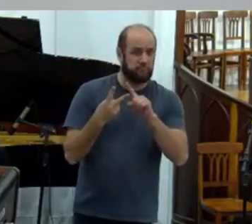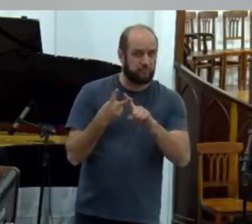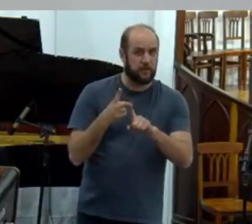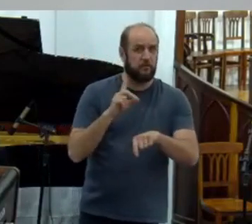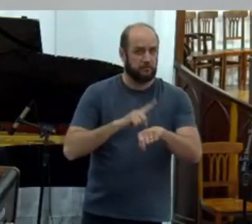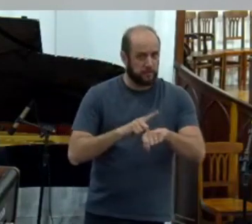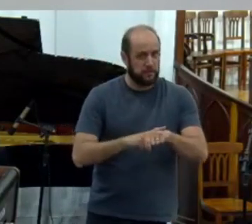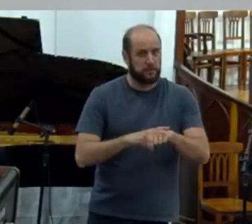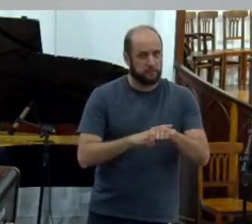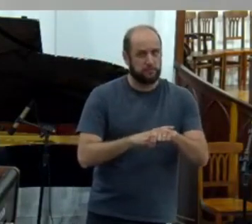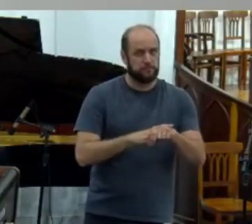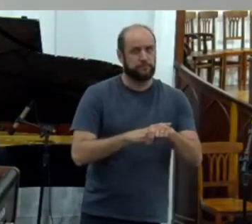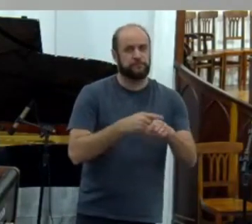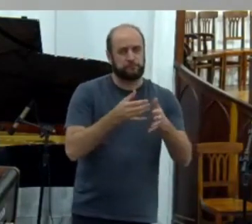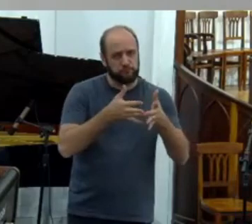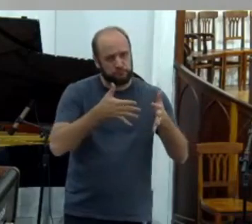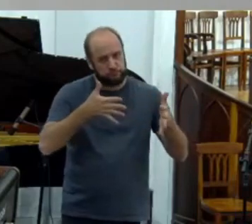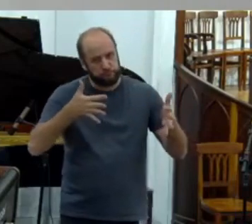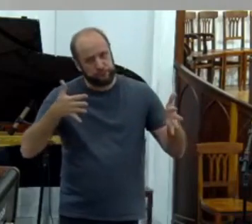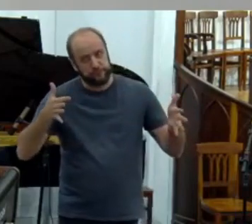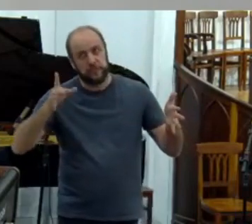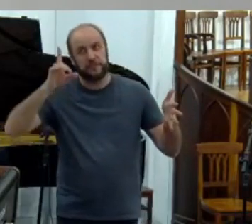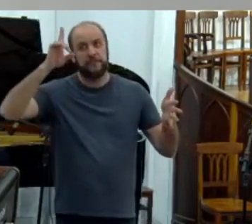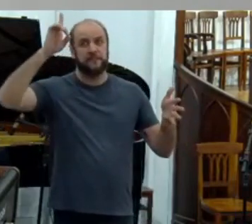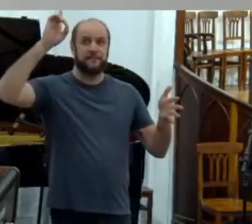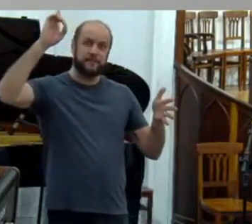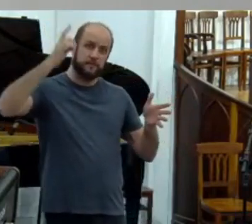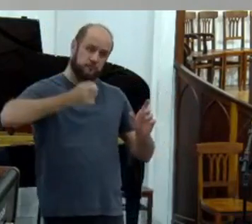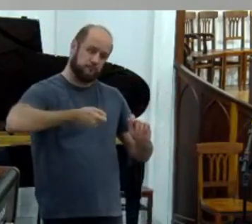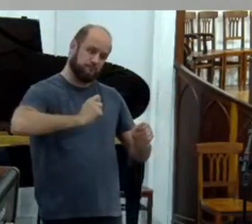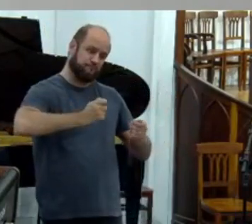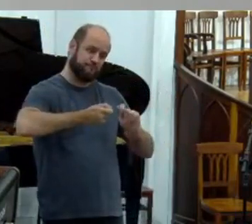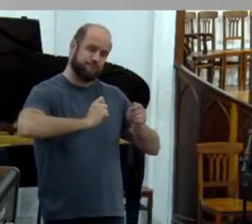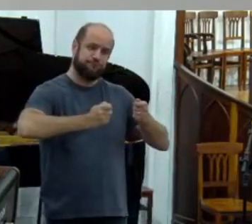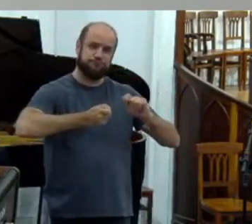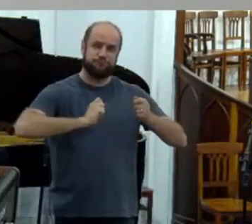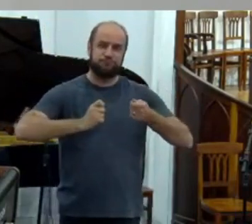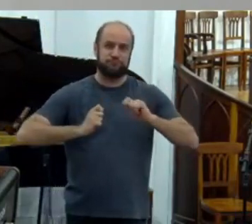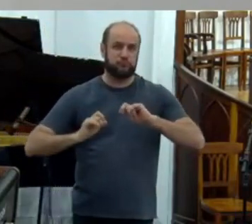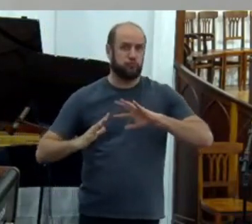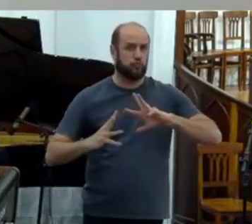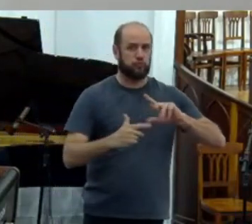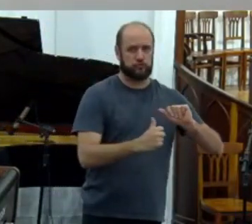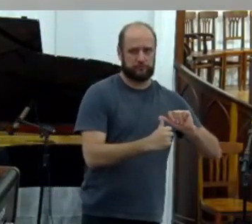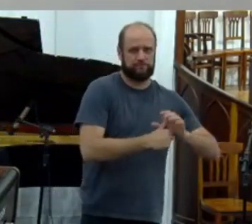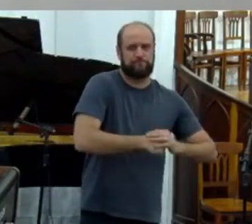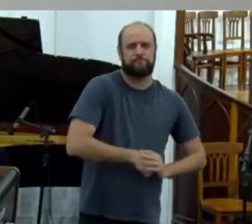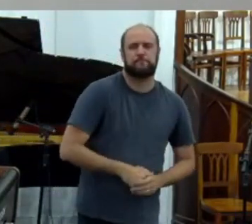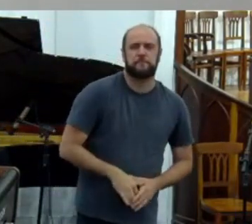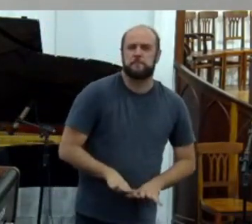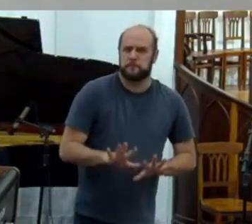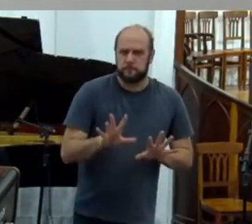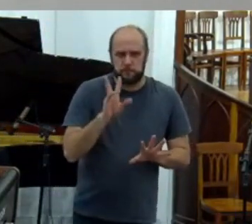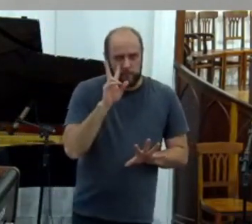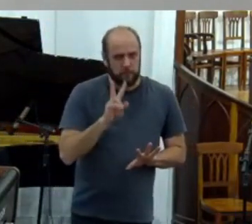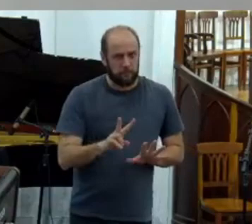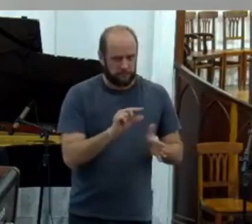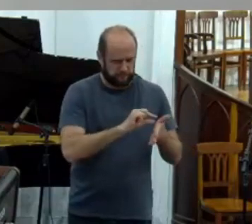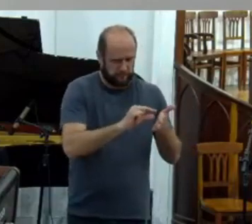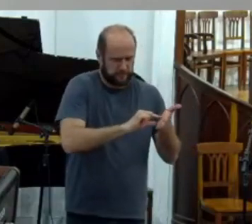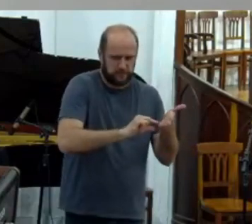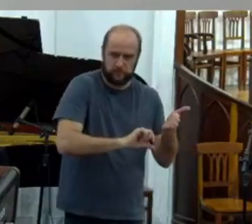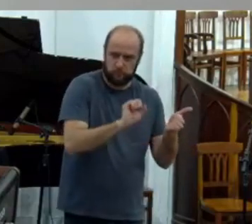que acontecem dentro do tempo estão debaixo do controle e da soberania de Deus. Quando a gente olha para esses primeiros